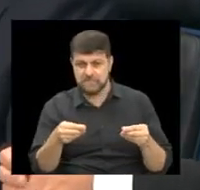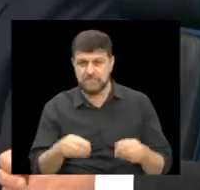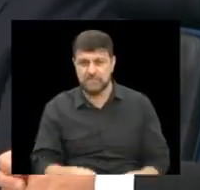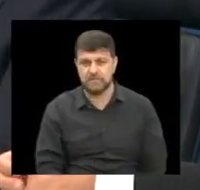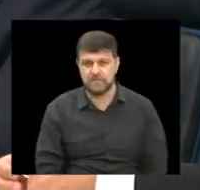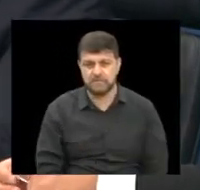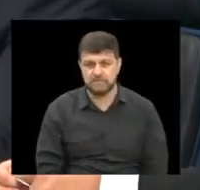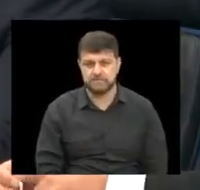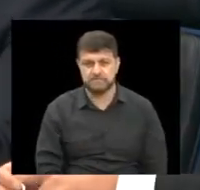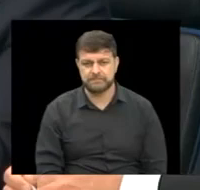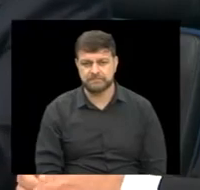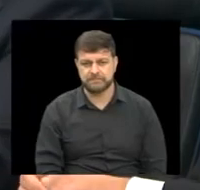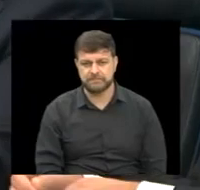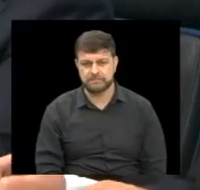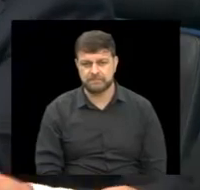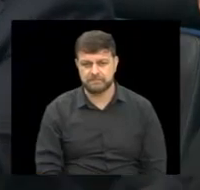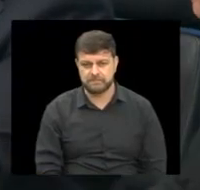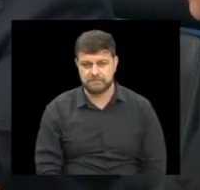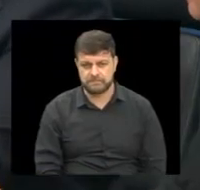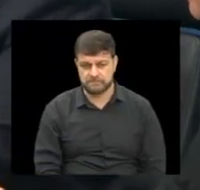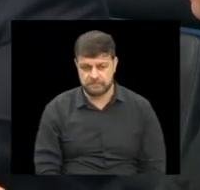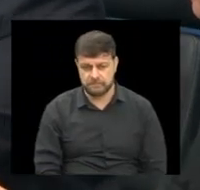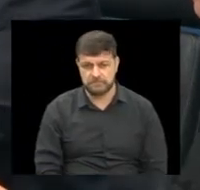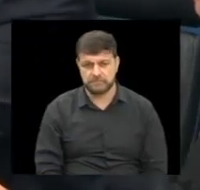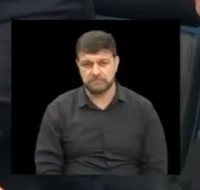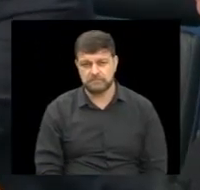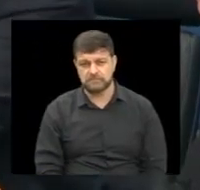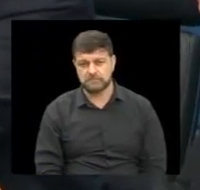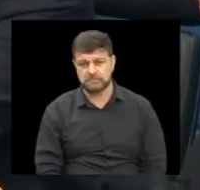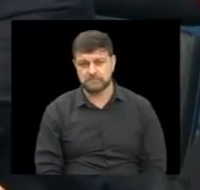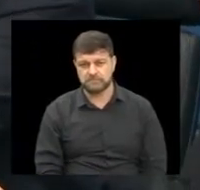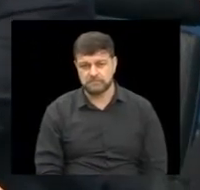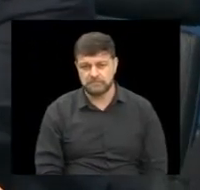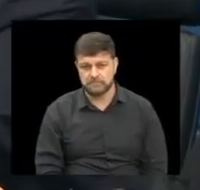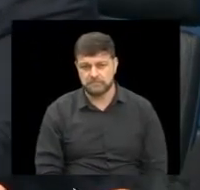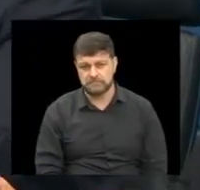bancada. É que o PROS tem apenas um vereador.